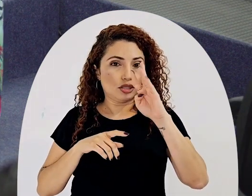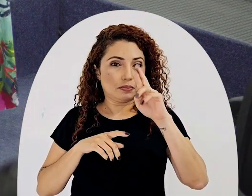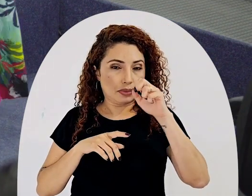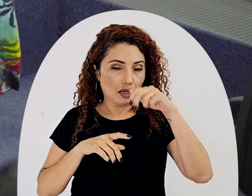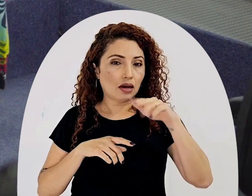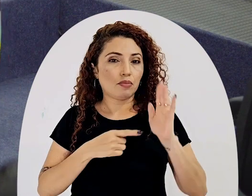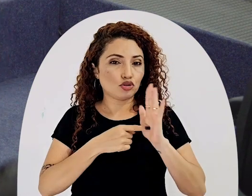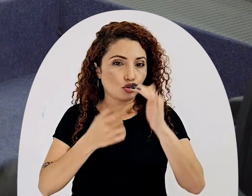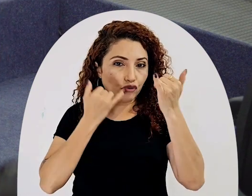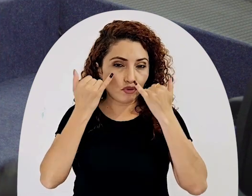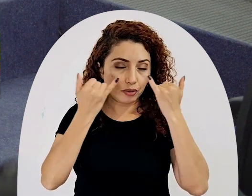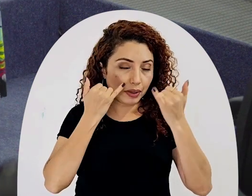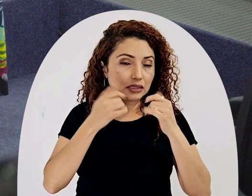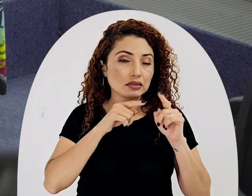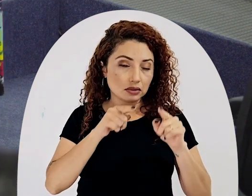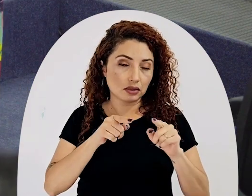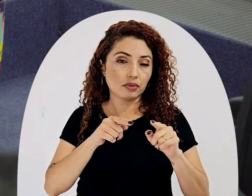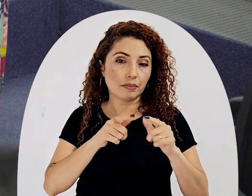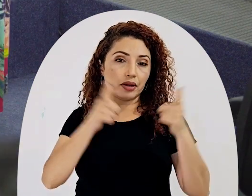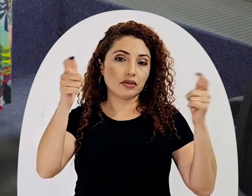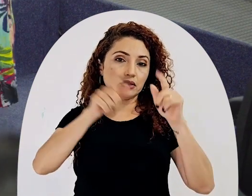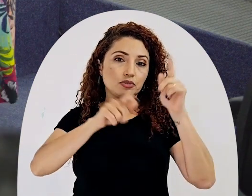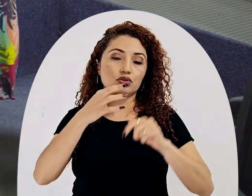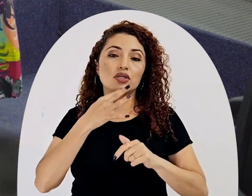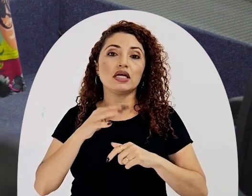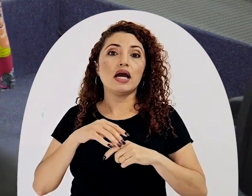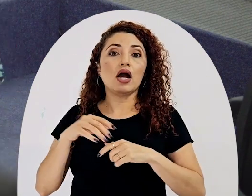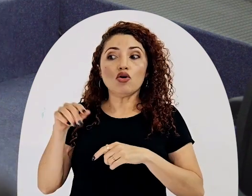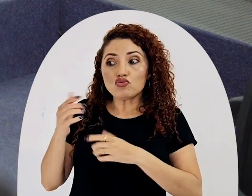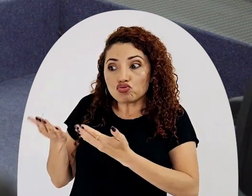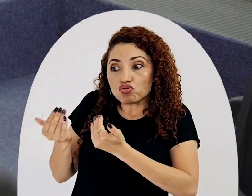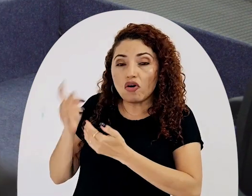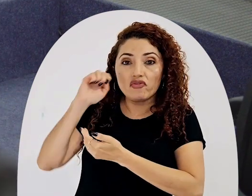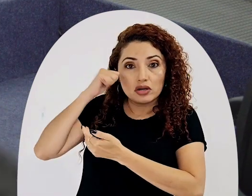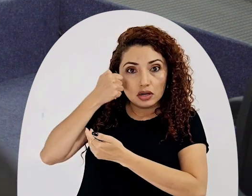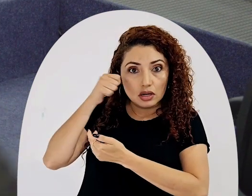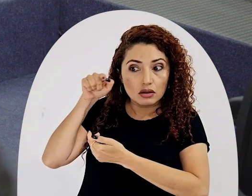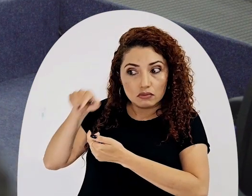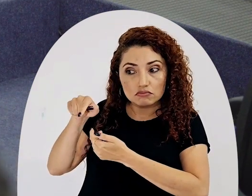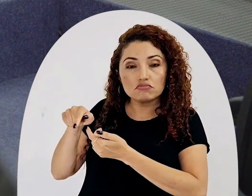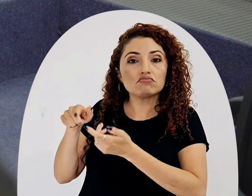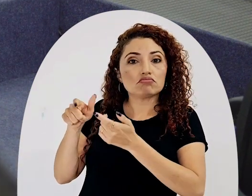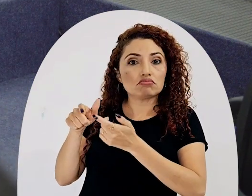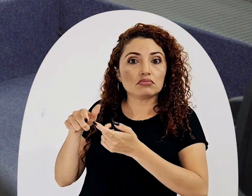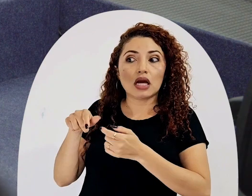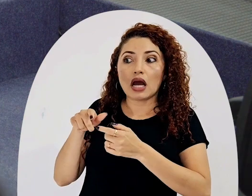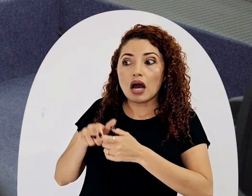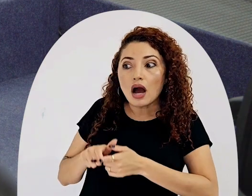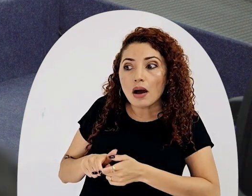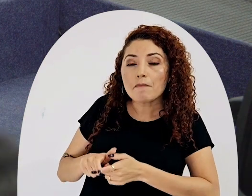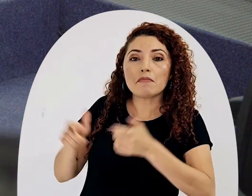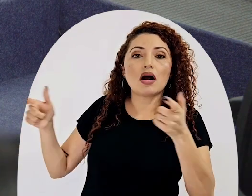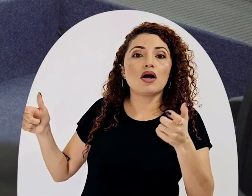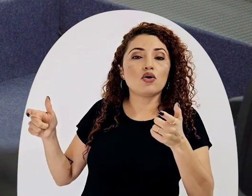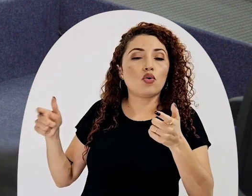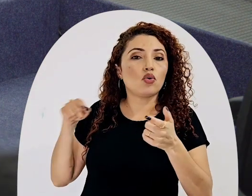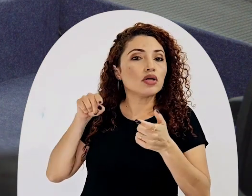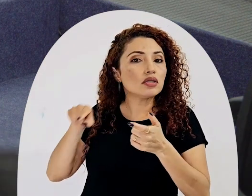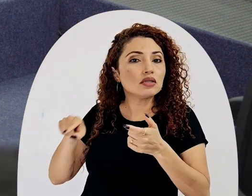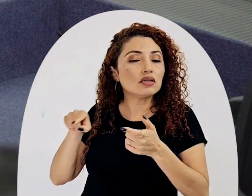trazidos, os jovens negros, em sua maioria homens, são a maioria da população que se